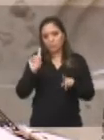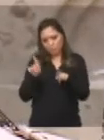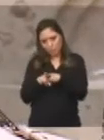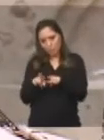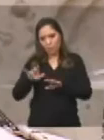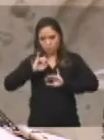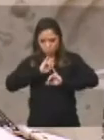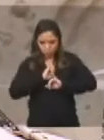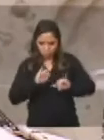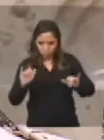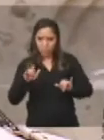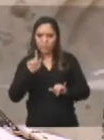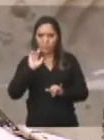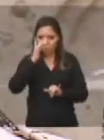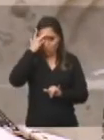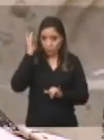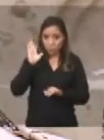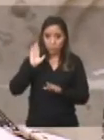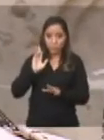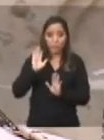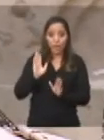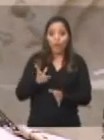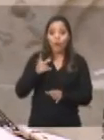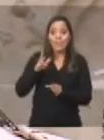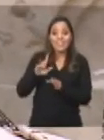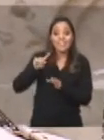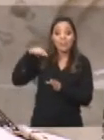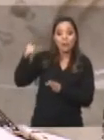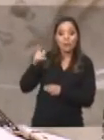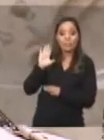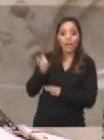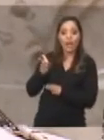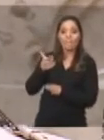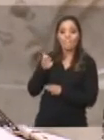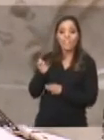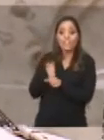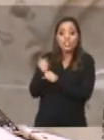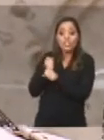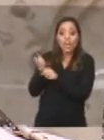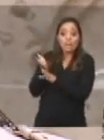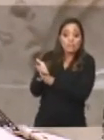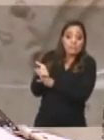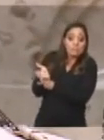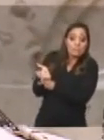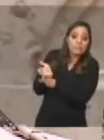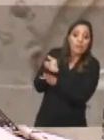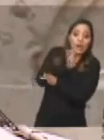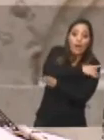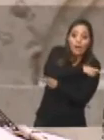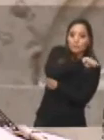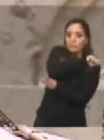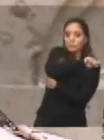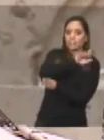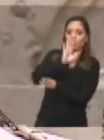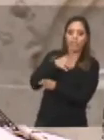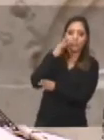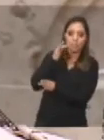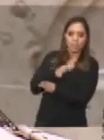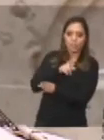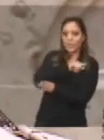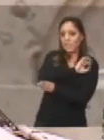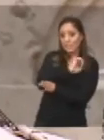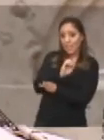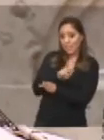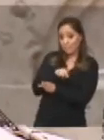declarações firmadas cerca de 20 anos após os fatos, por pessoas que sequer foram arroladas como testemunha no início da ação penal.